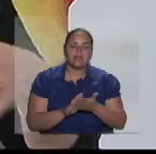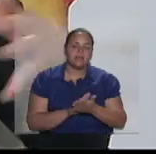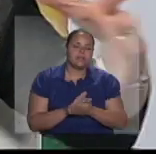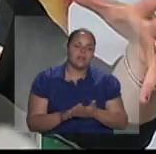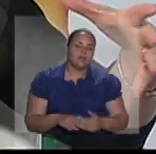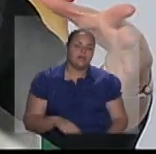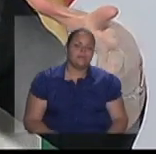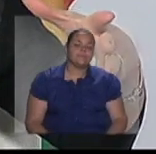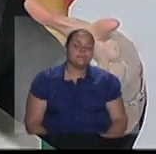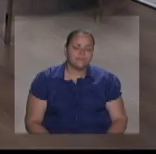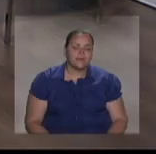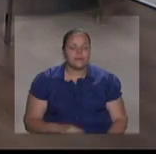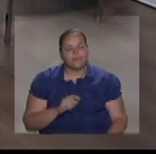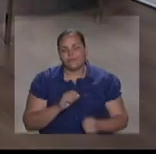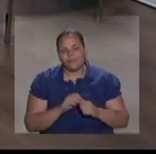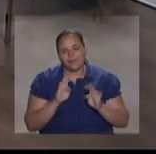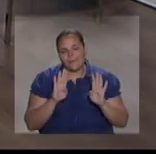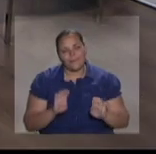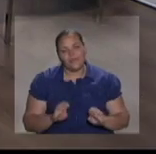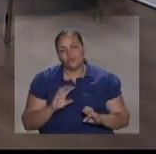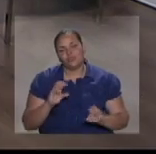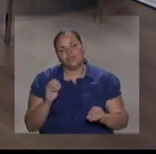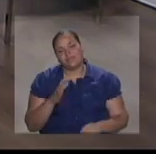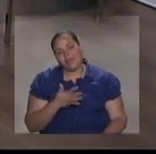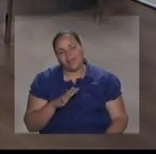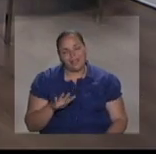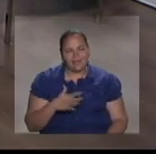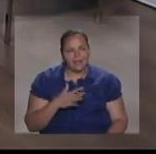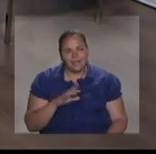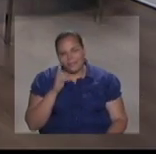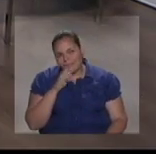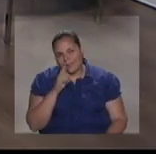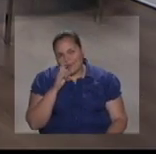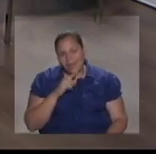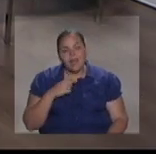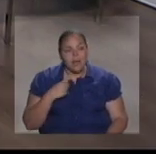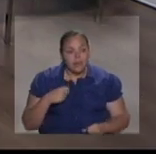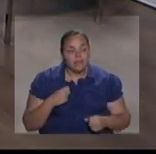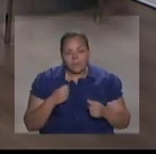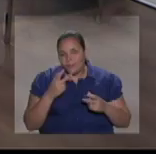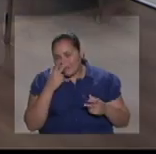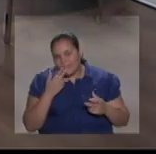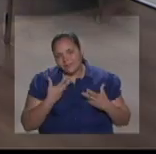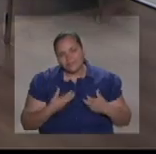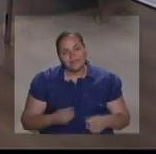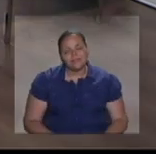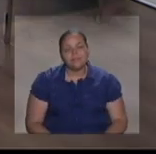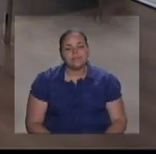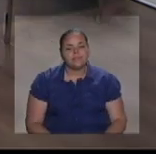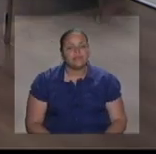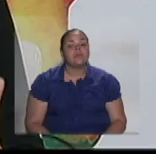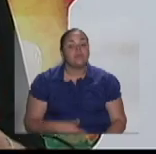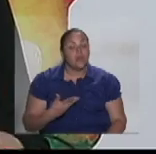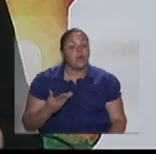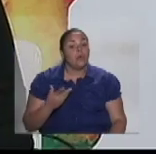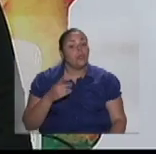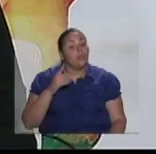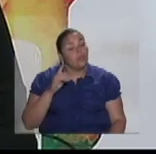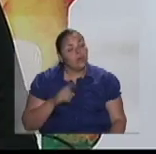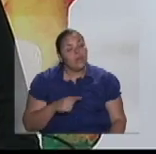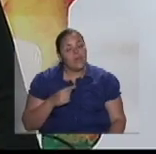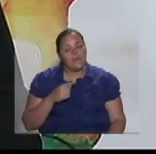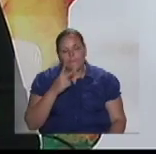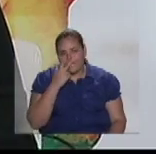aí faz fica tudo mais ou menos, né? Não faz nada bem e tudo mais ou menos. E vamos lá! Você acaba